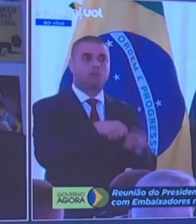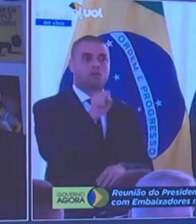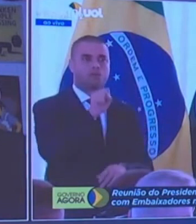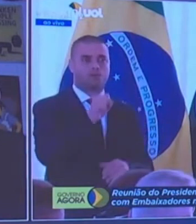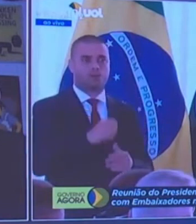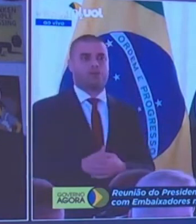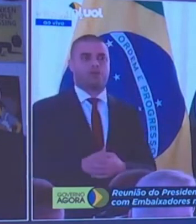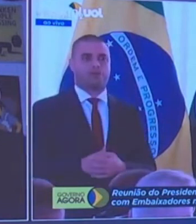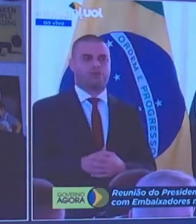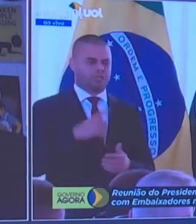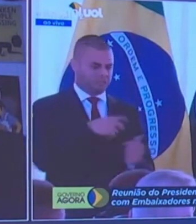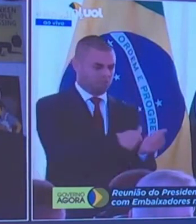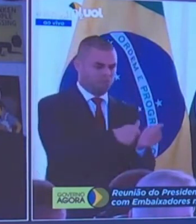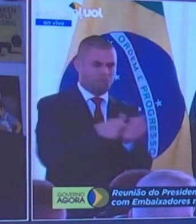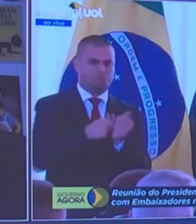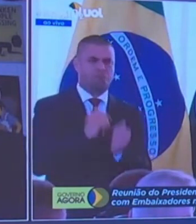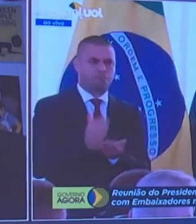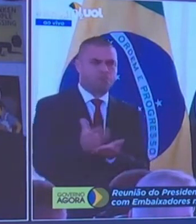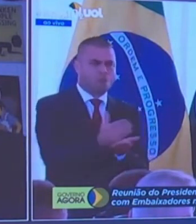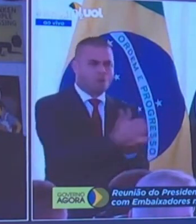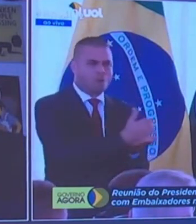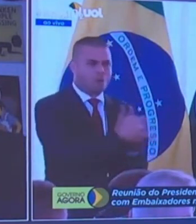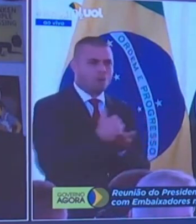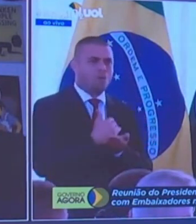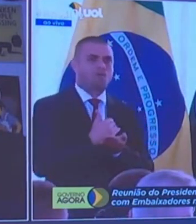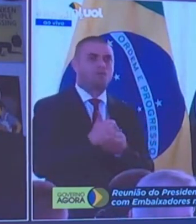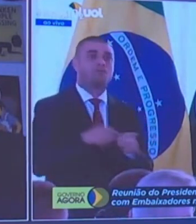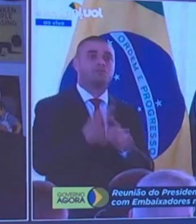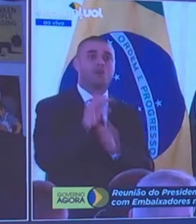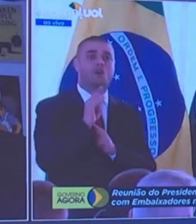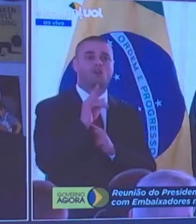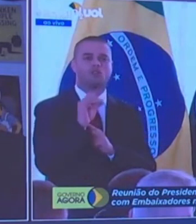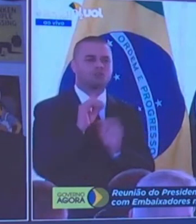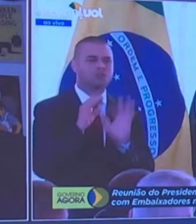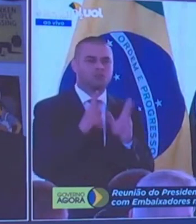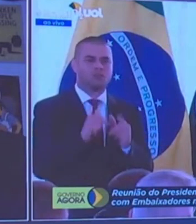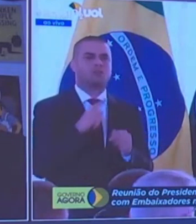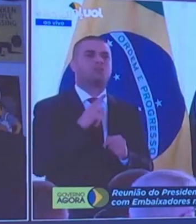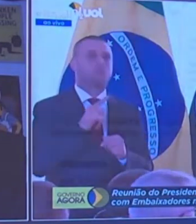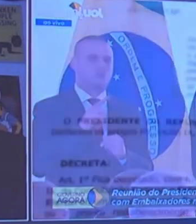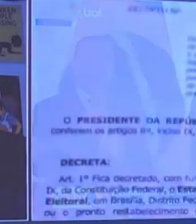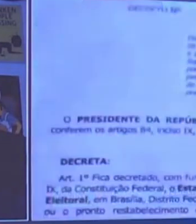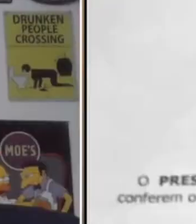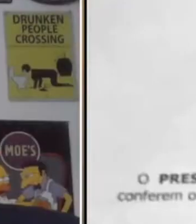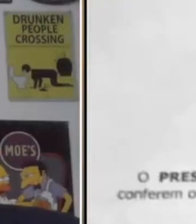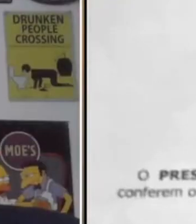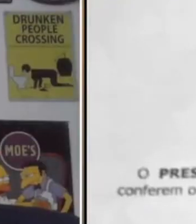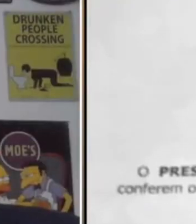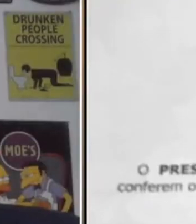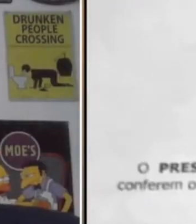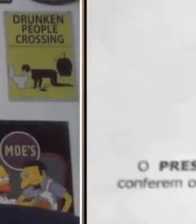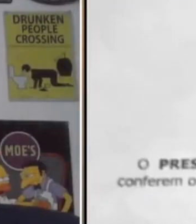acusação criminal da qual o Bolsonaro vai acabar enfrentando quanto à sua participação na tentativa de golpe, nos